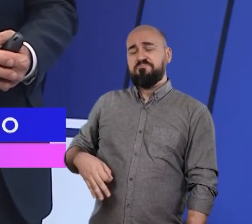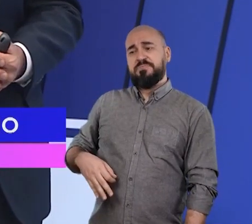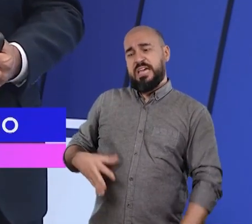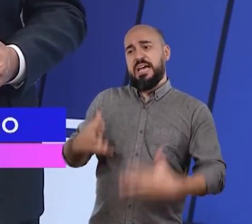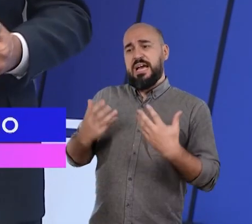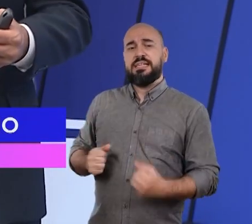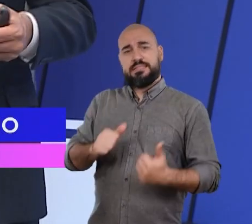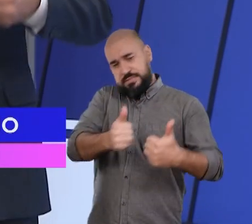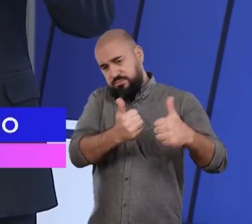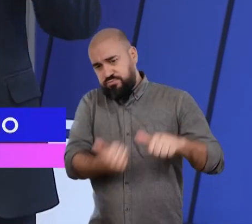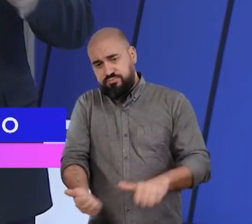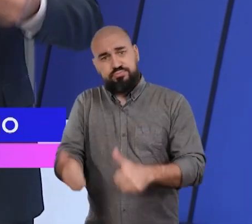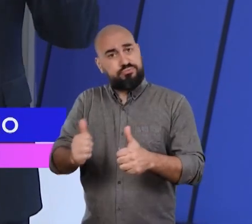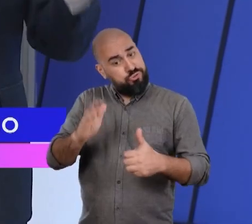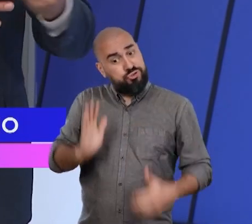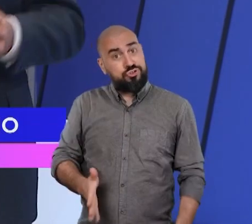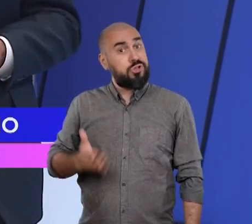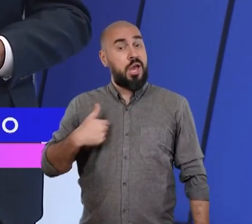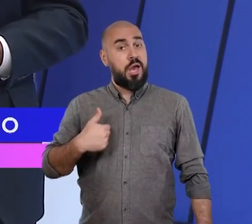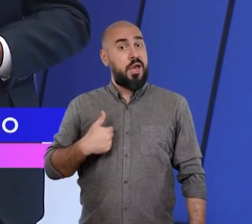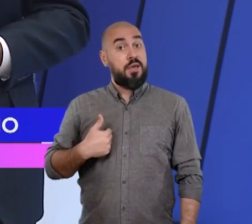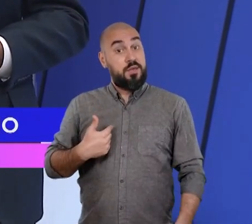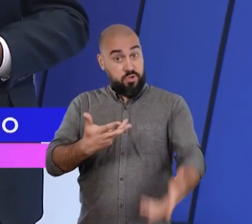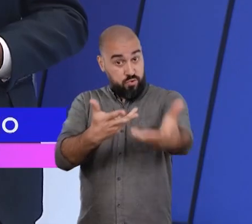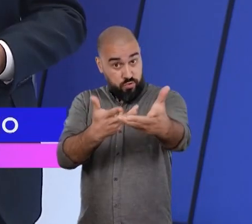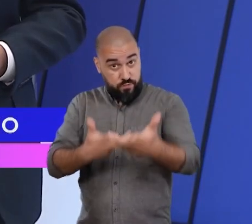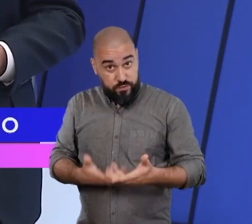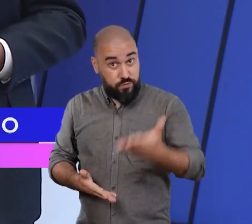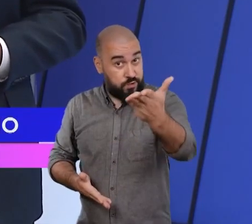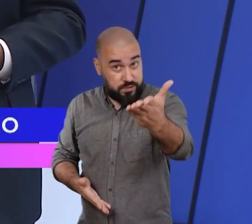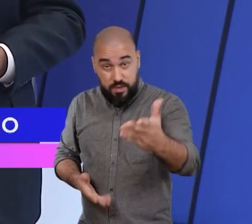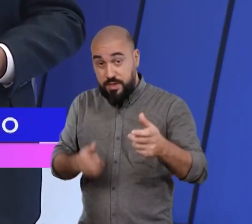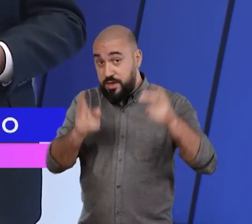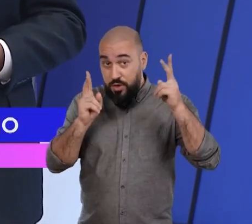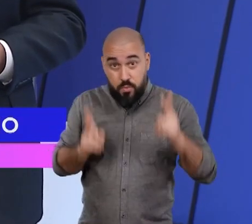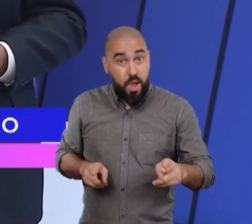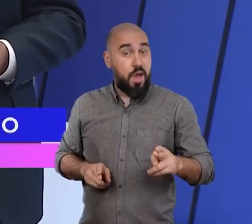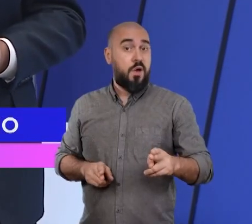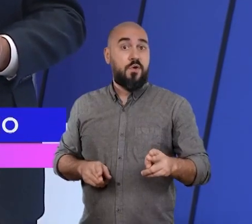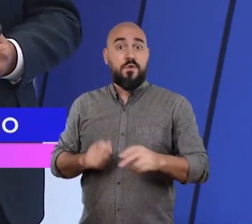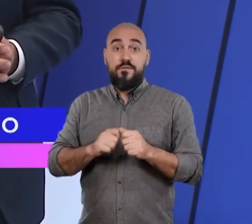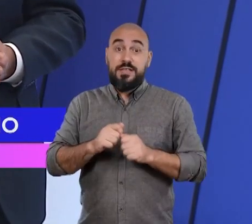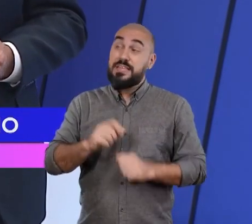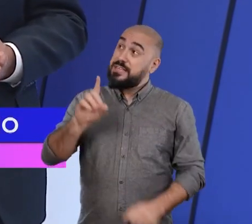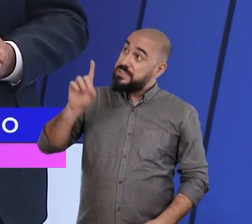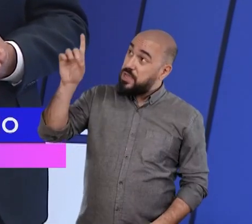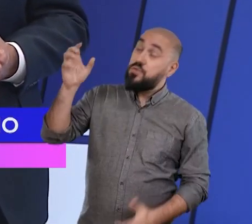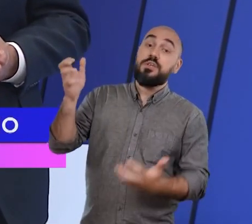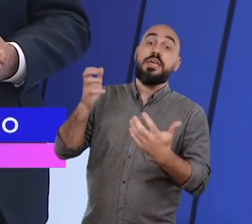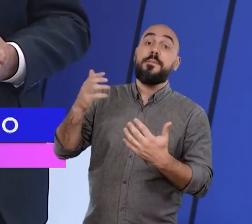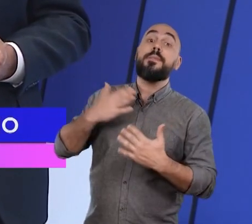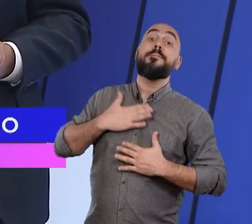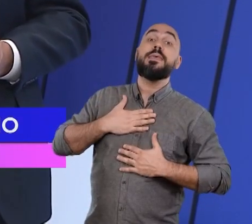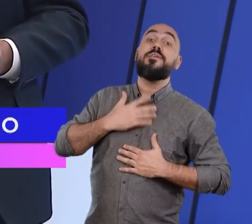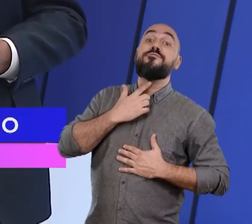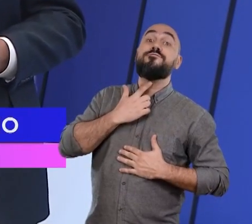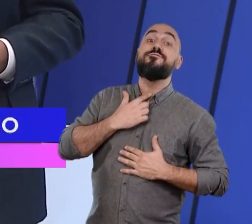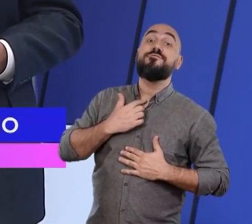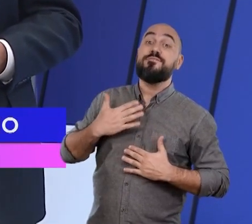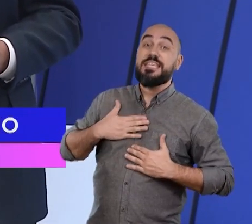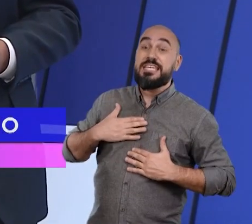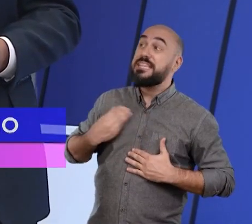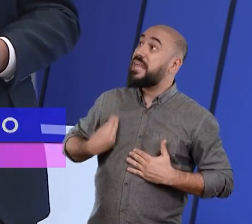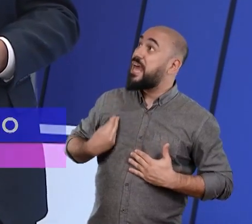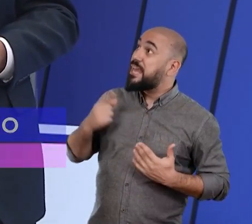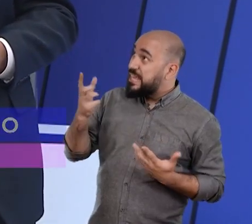convido agora para fazer o mesmo. Andar de acordo com aquilo que Deus espera para a sua vida. Isto